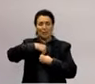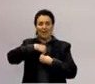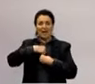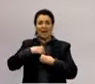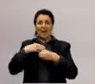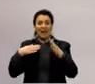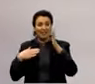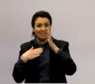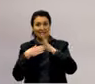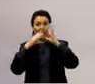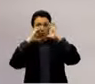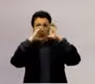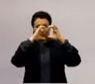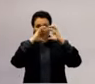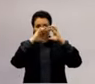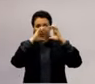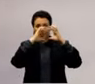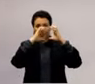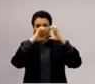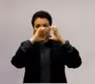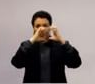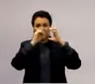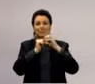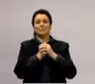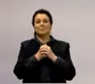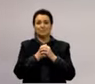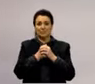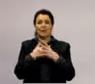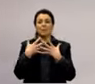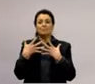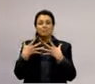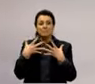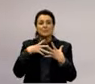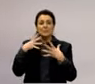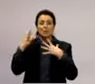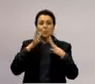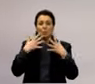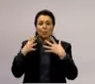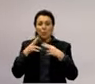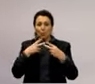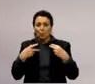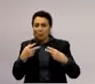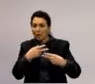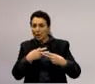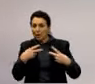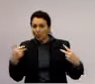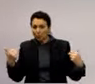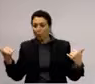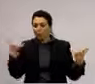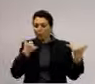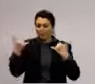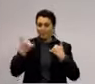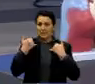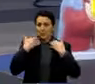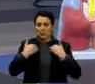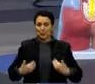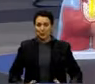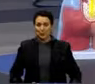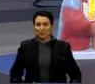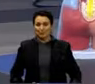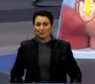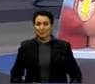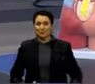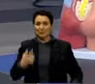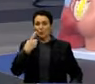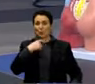para poder agir de acordo com determinada situação. O próximo,